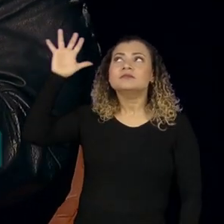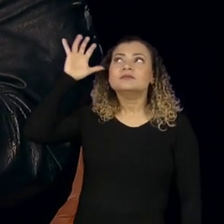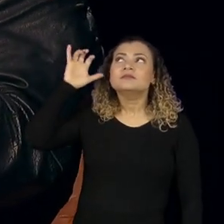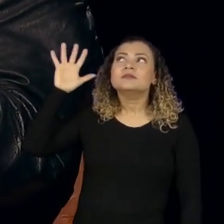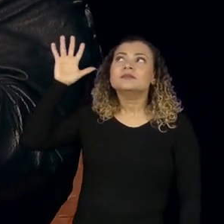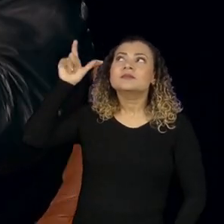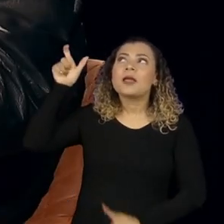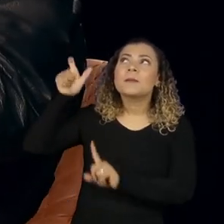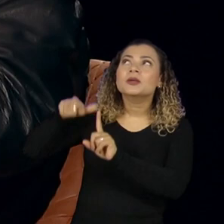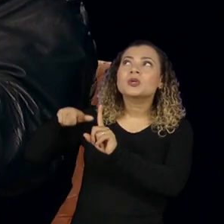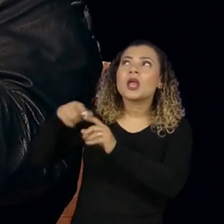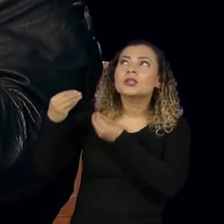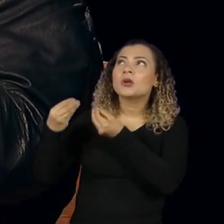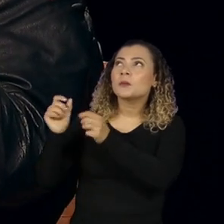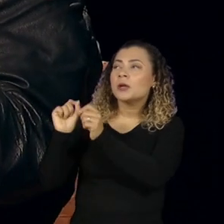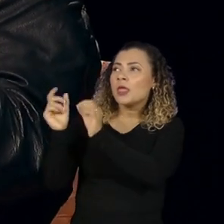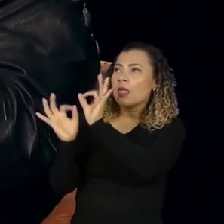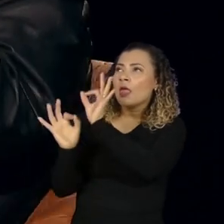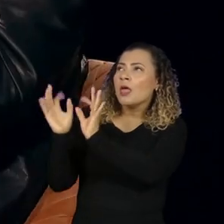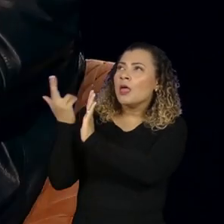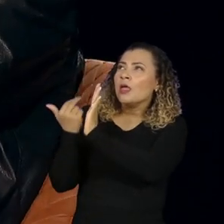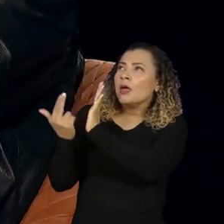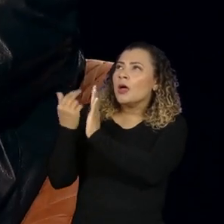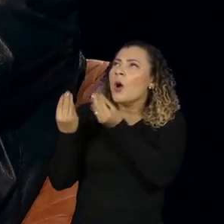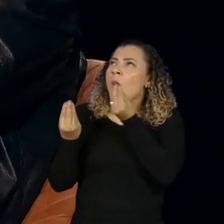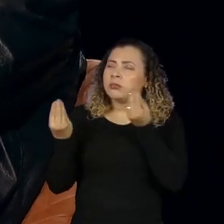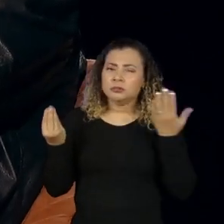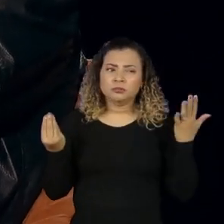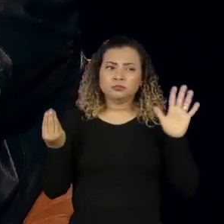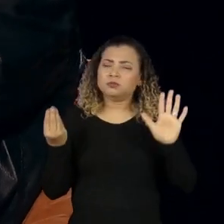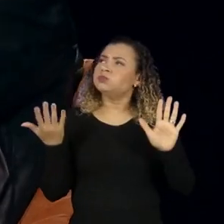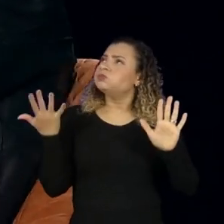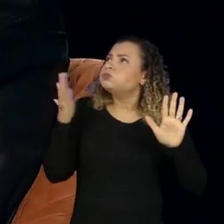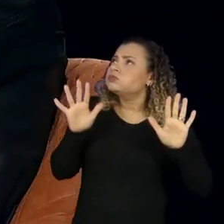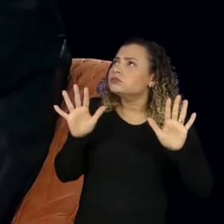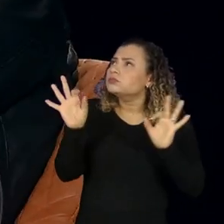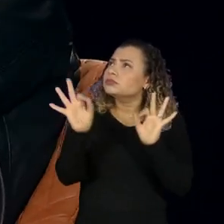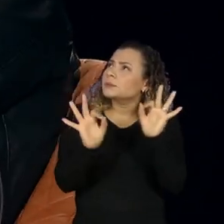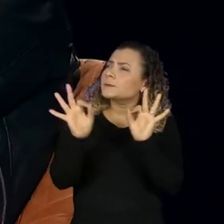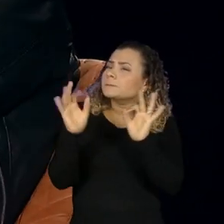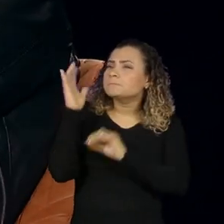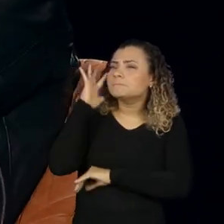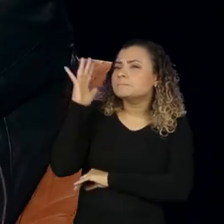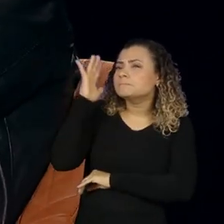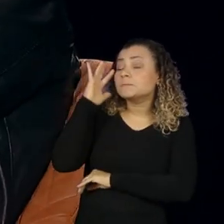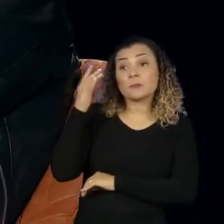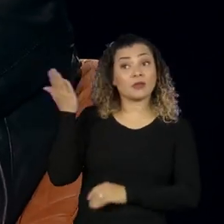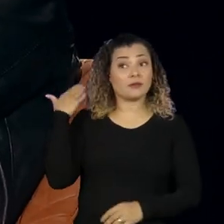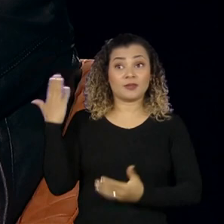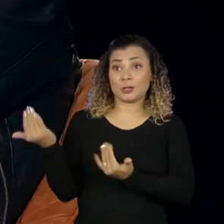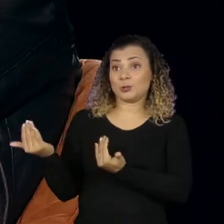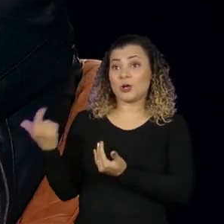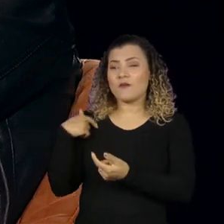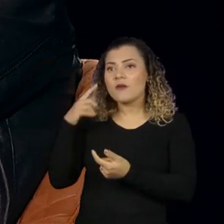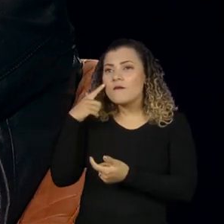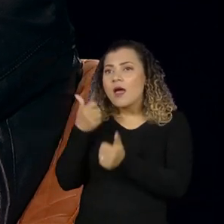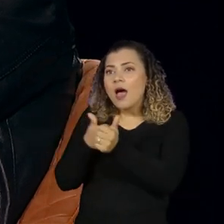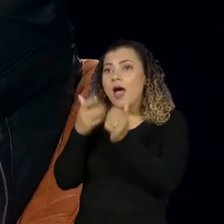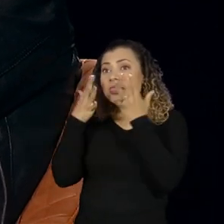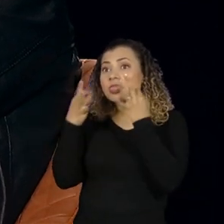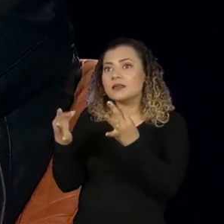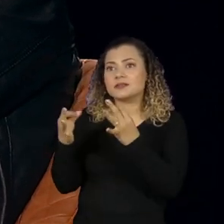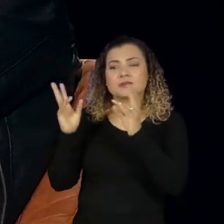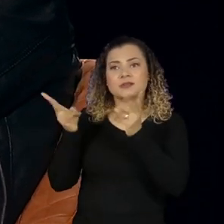personagens, como é que o cara desenhou. Isso é quase storyboard, né? Uhum. Então, eu fico muito, desde pivete, eu fico muito prestando atenção